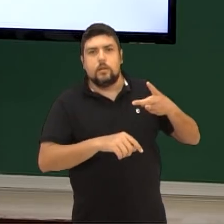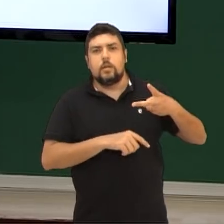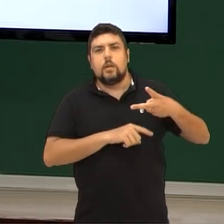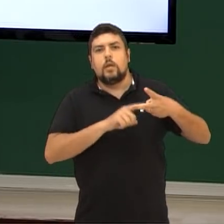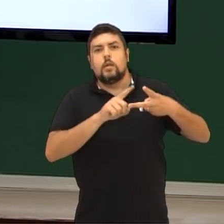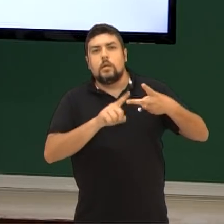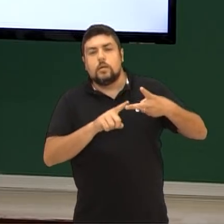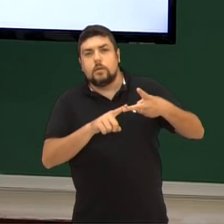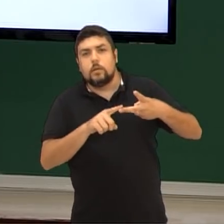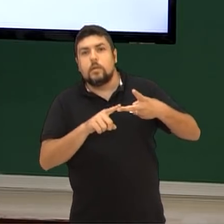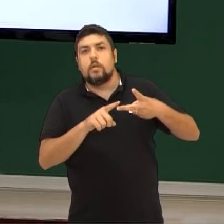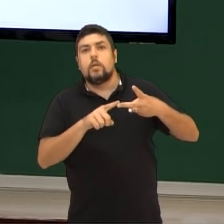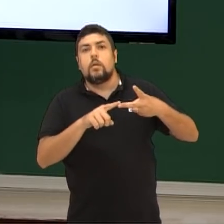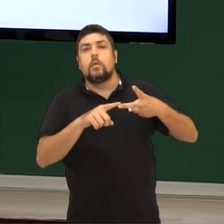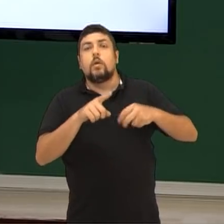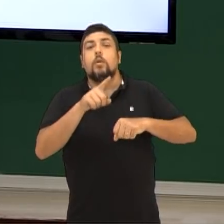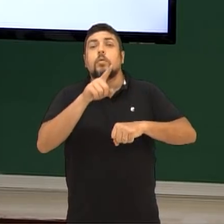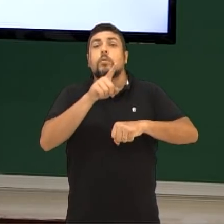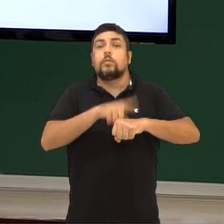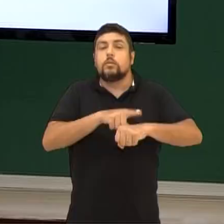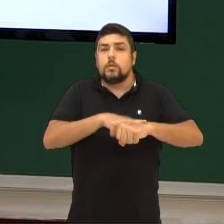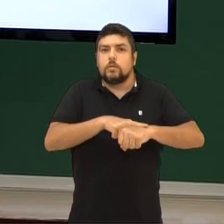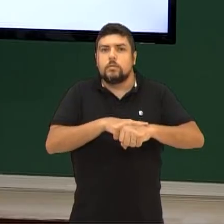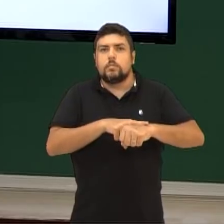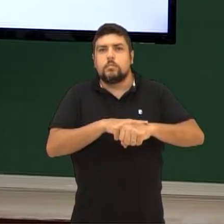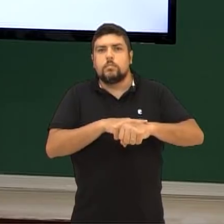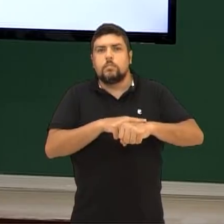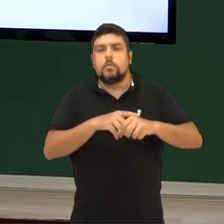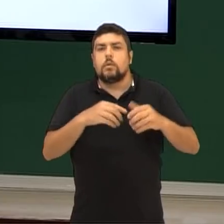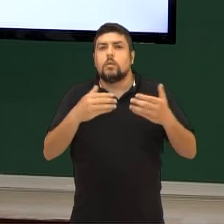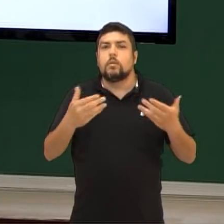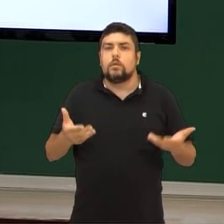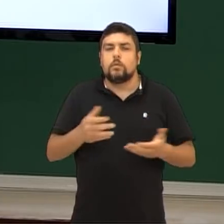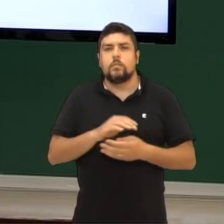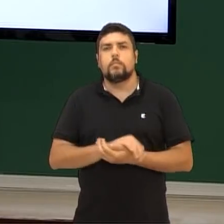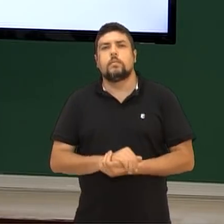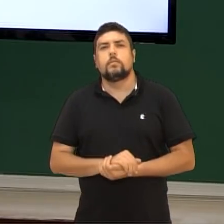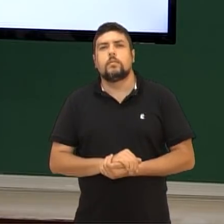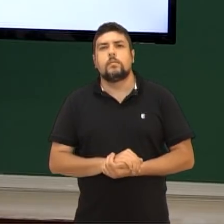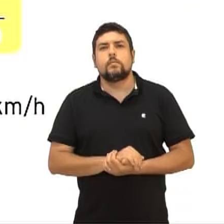da informação de tempo para percorrer essa distância.